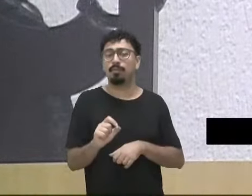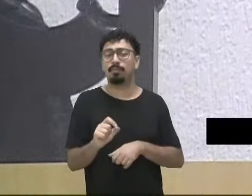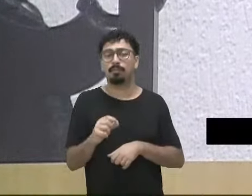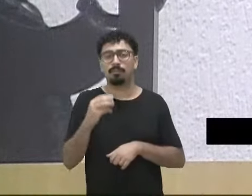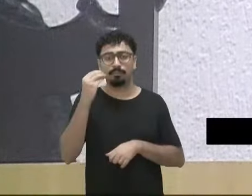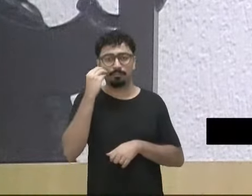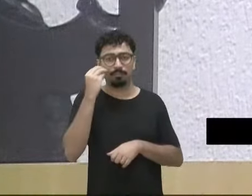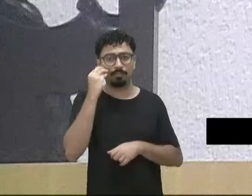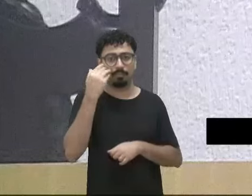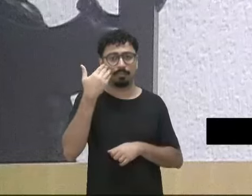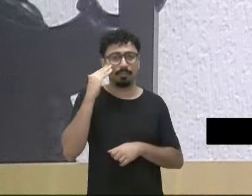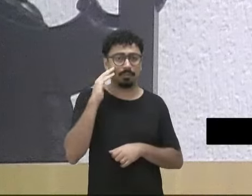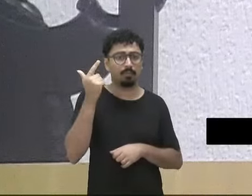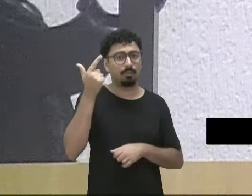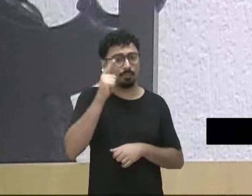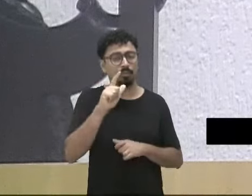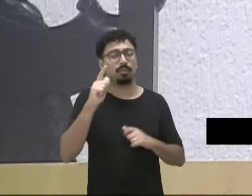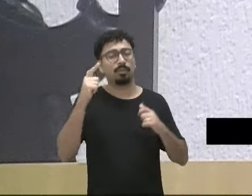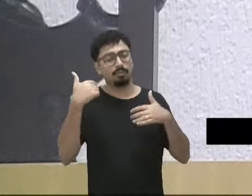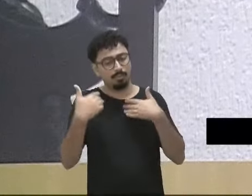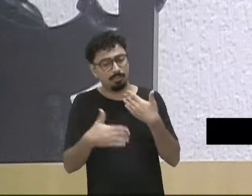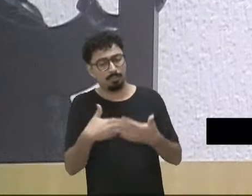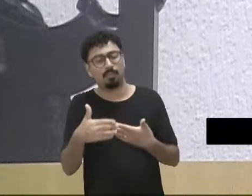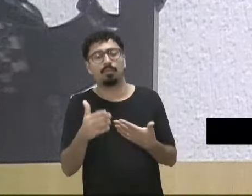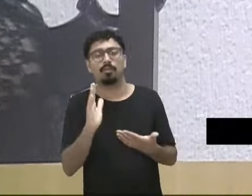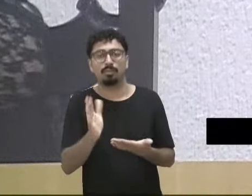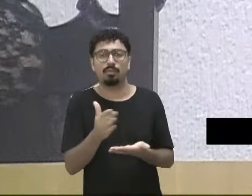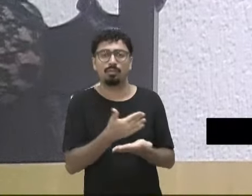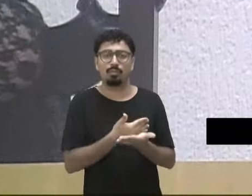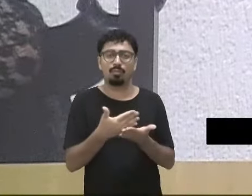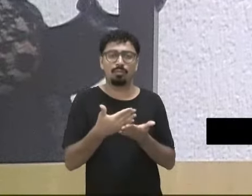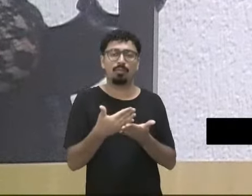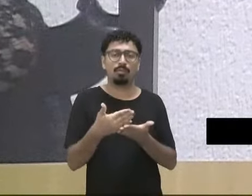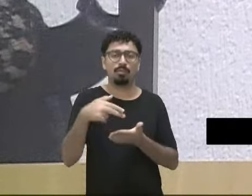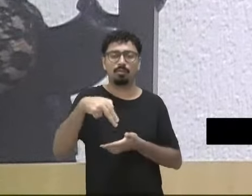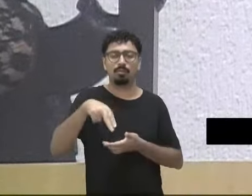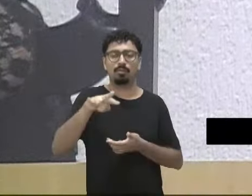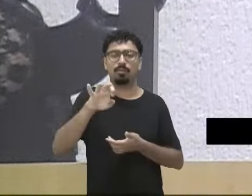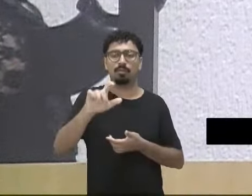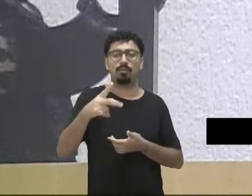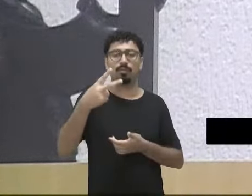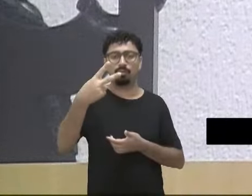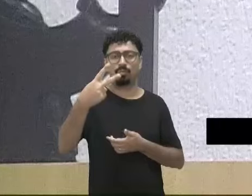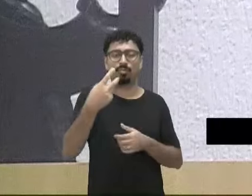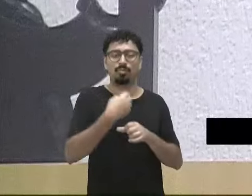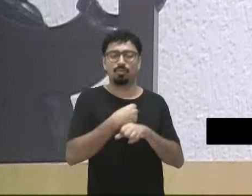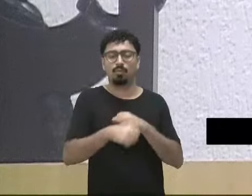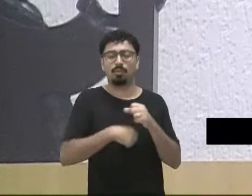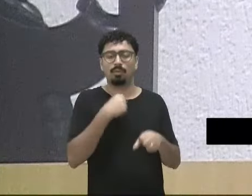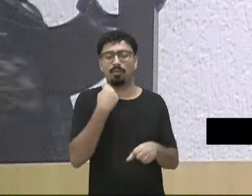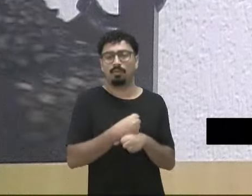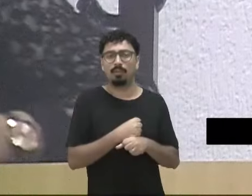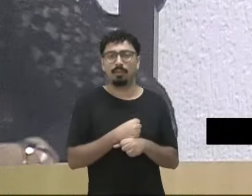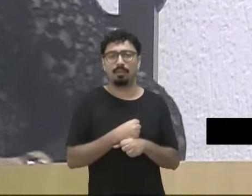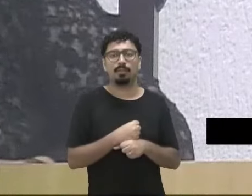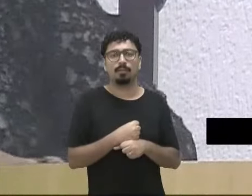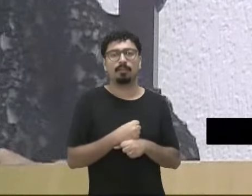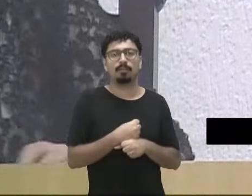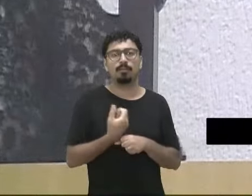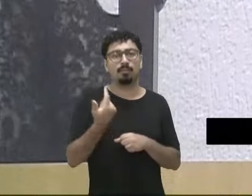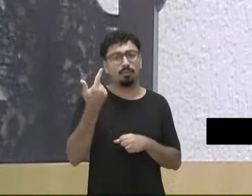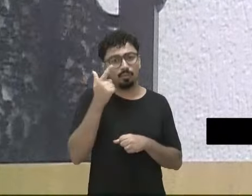e entendemos que nós podemos caminhar do zero para o nível 2 no ano que vem. Então, a gente está cumprindo